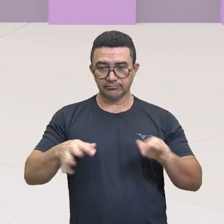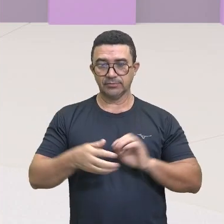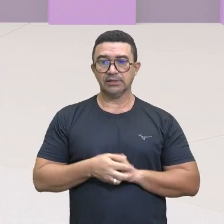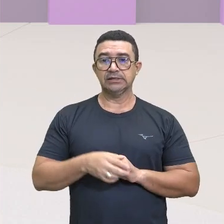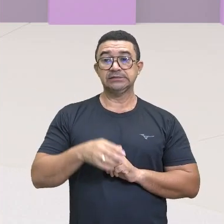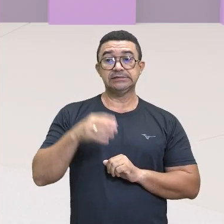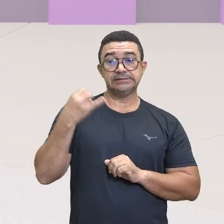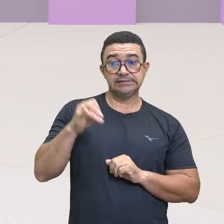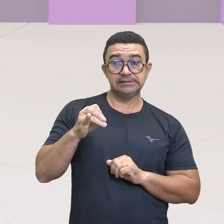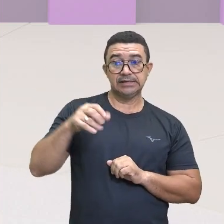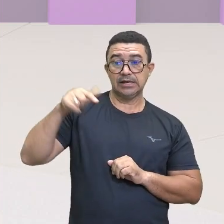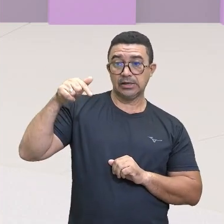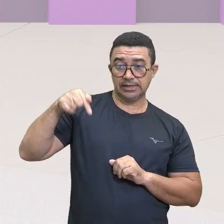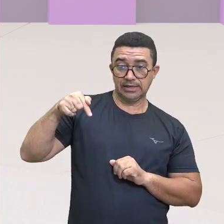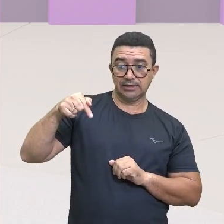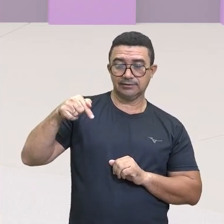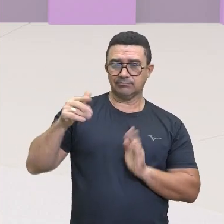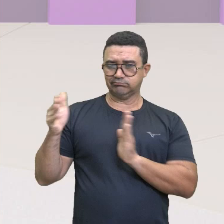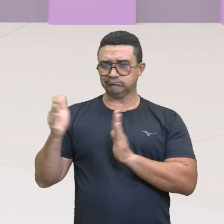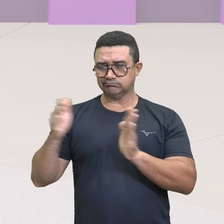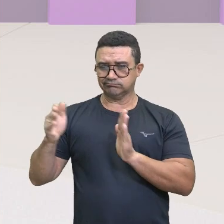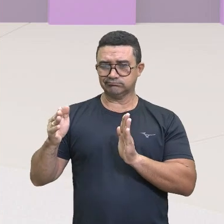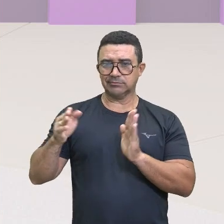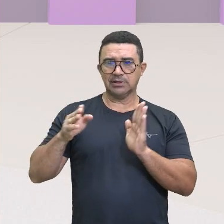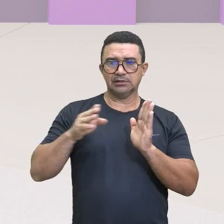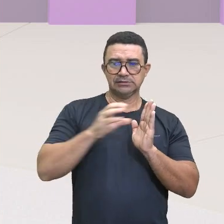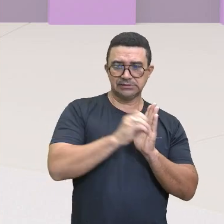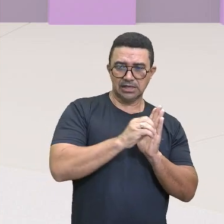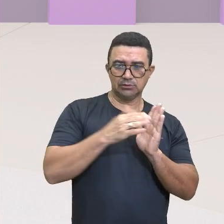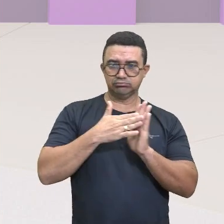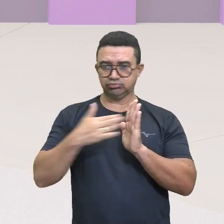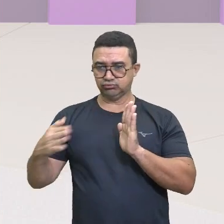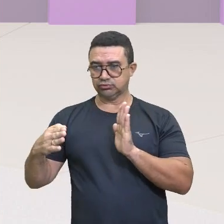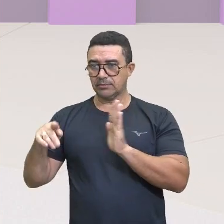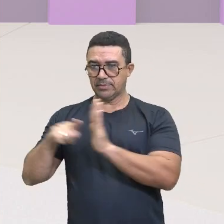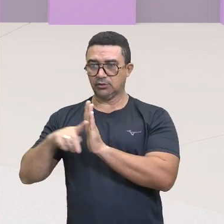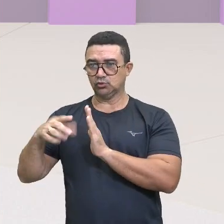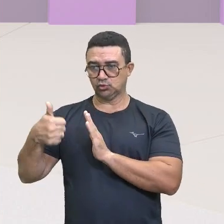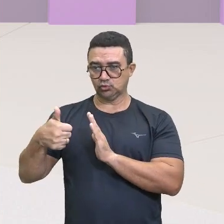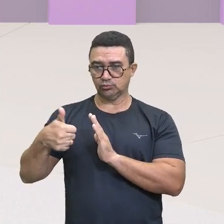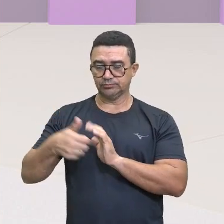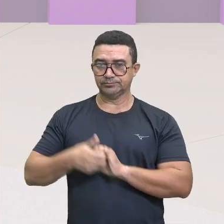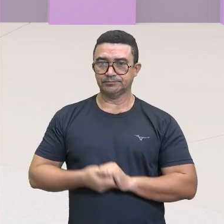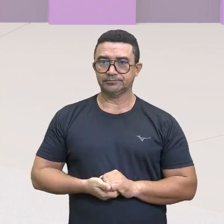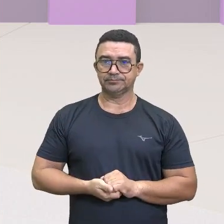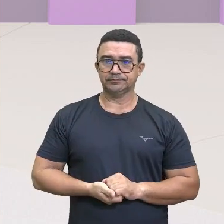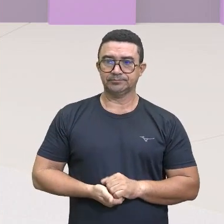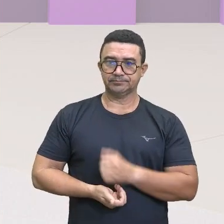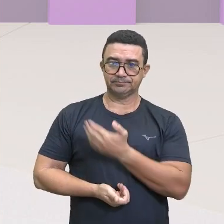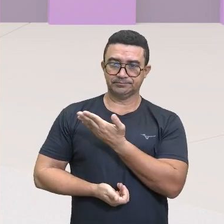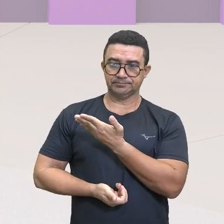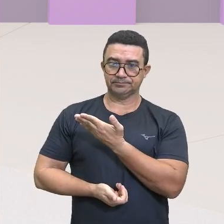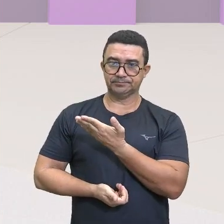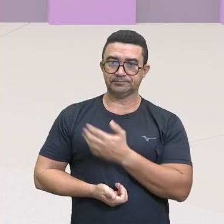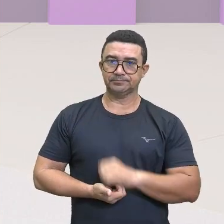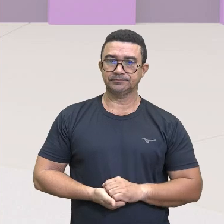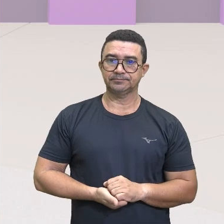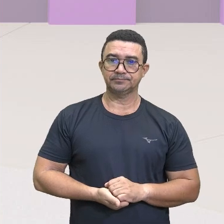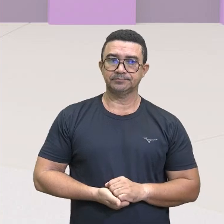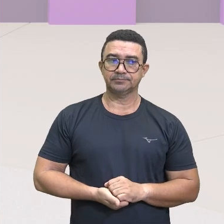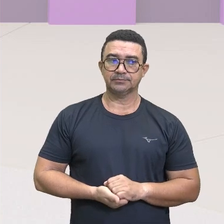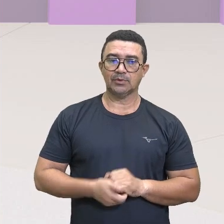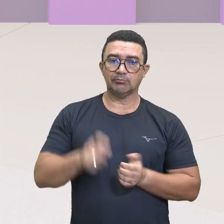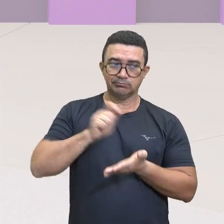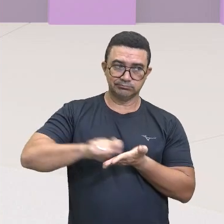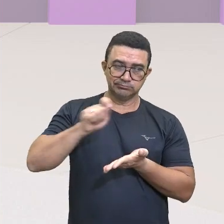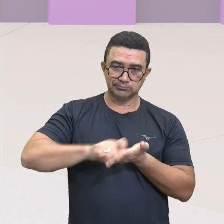menos 1 e 1. Só nesses casos, ok? Vamos lá, então, ver aqui a nossa restrição. Observem aí, anote